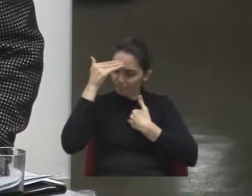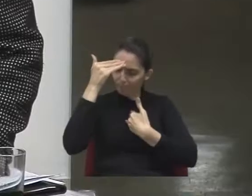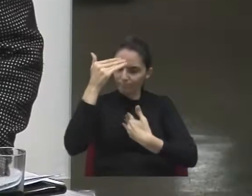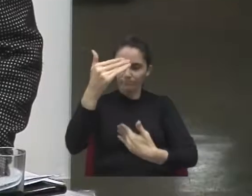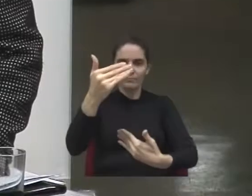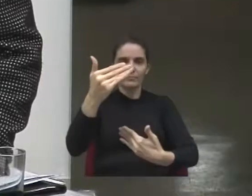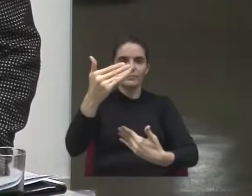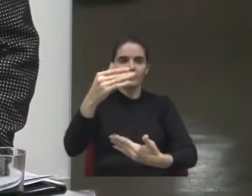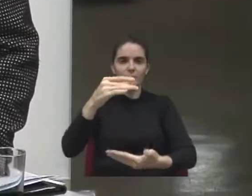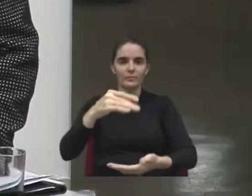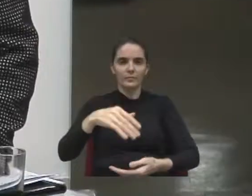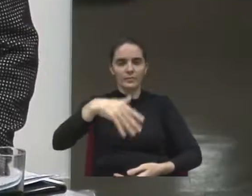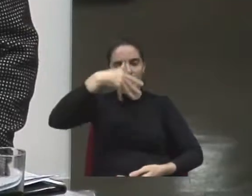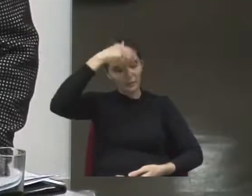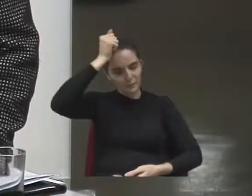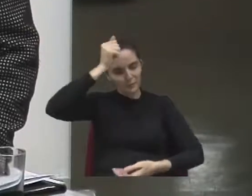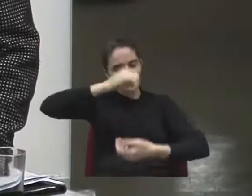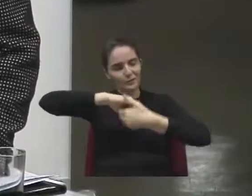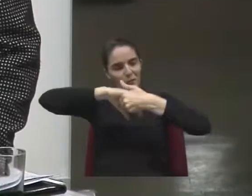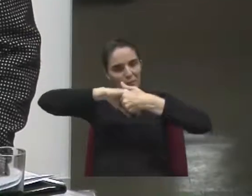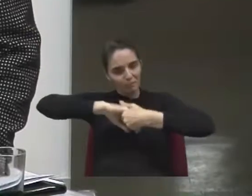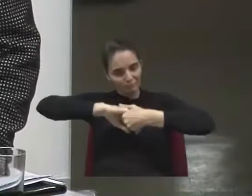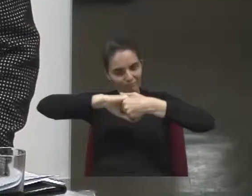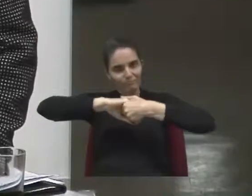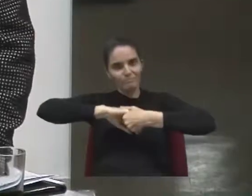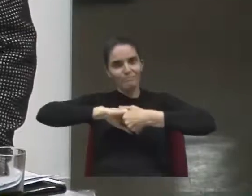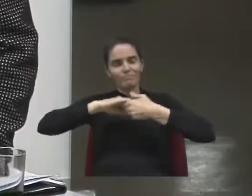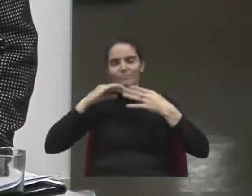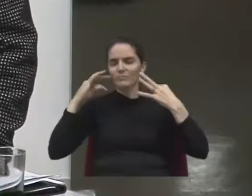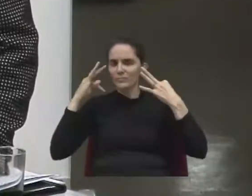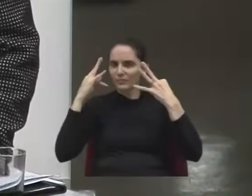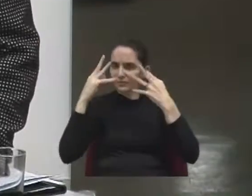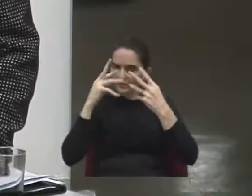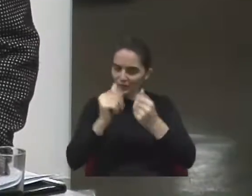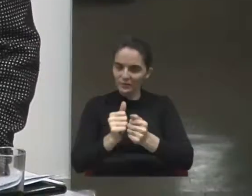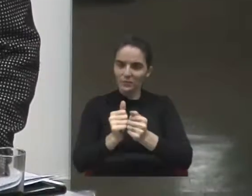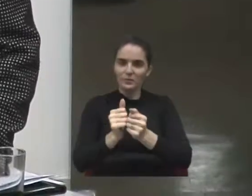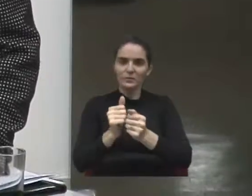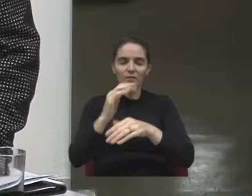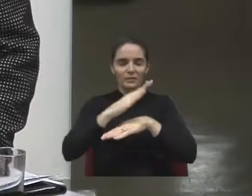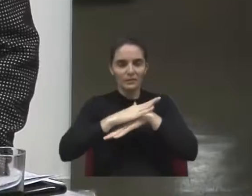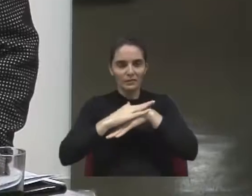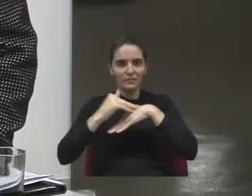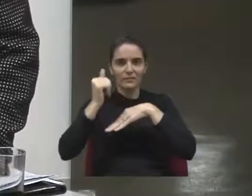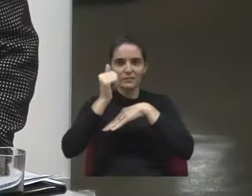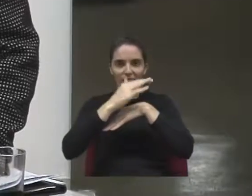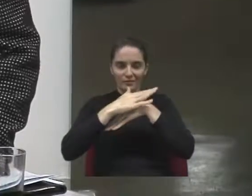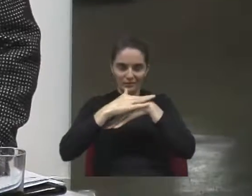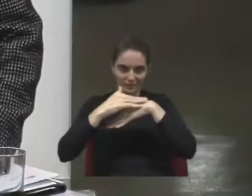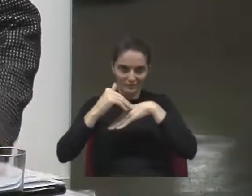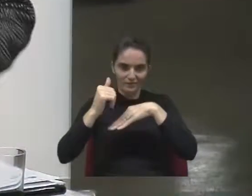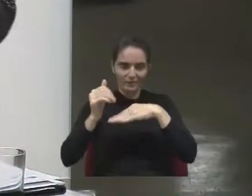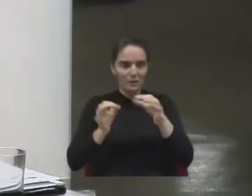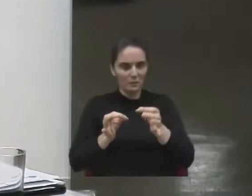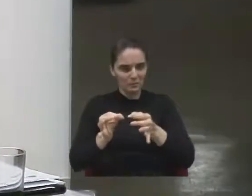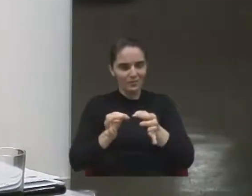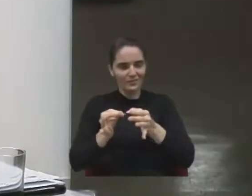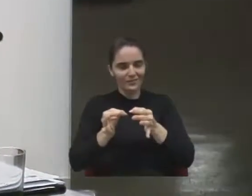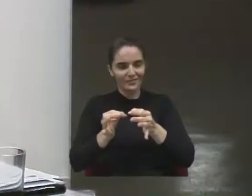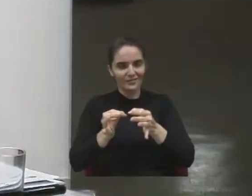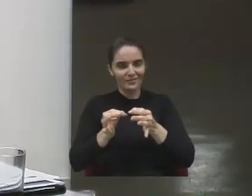Toninho, os meus parabéns por todo o carinho com que conduziu esse projeto. Muito obrigada,